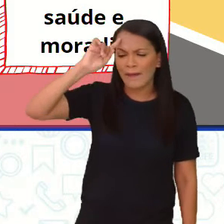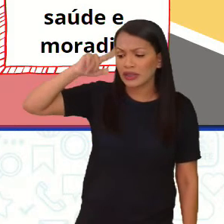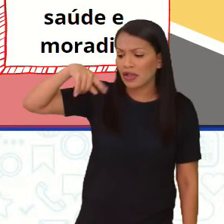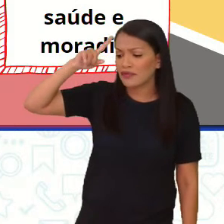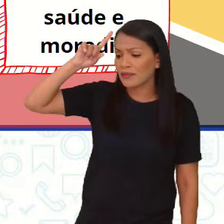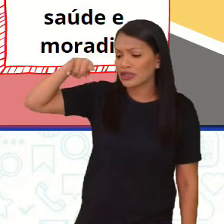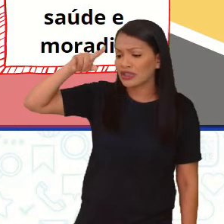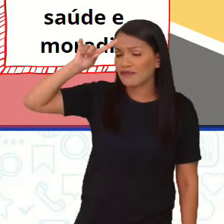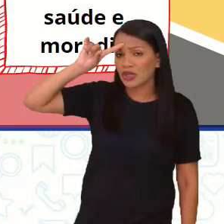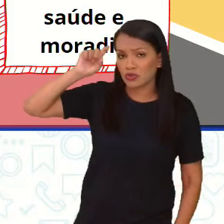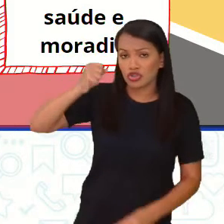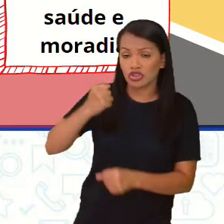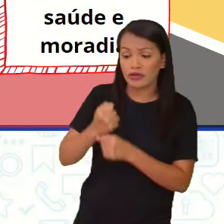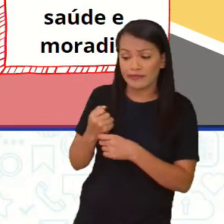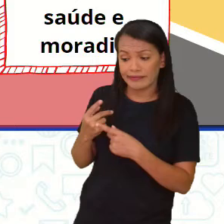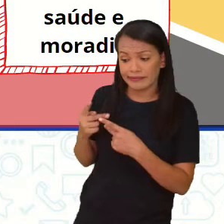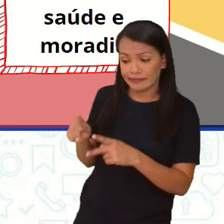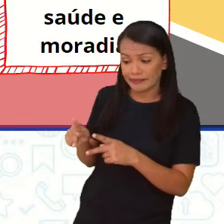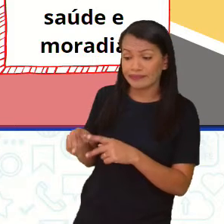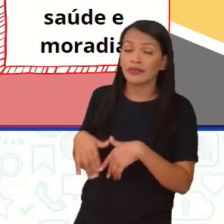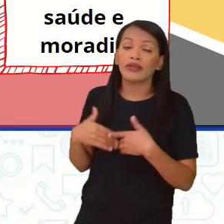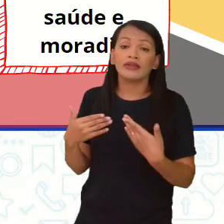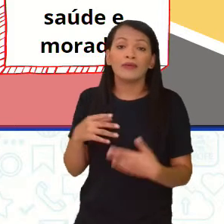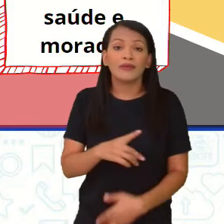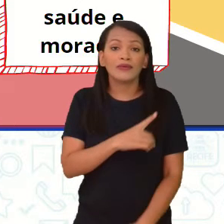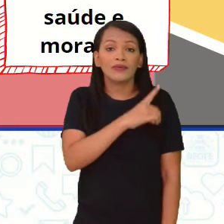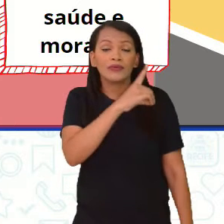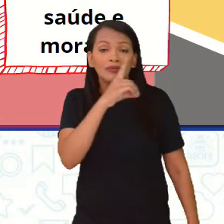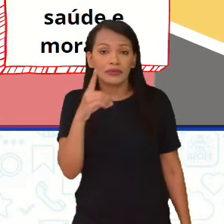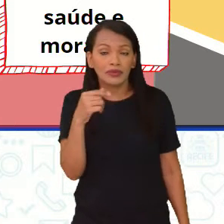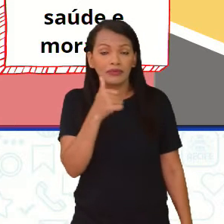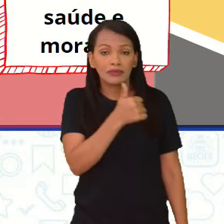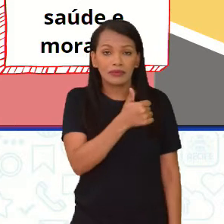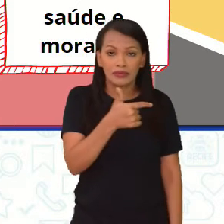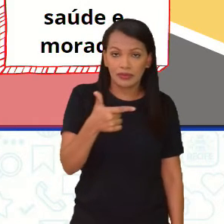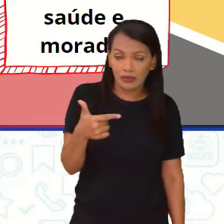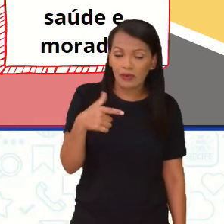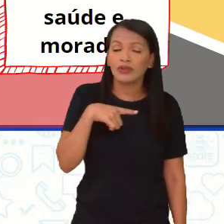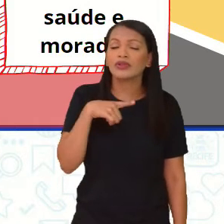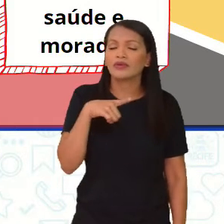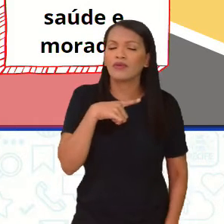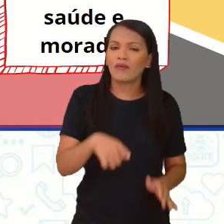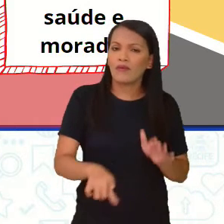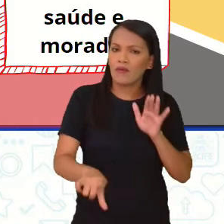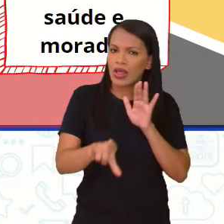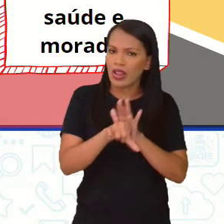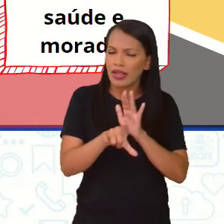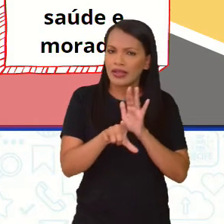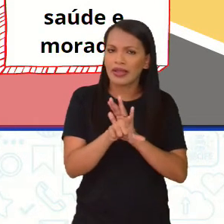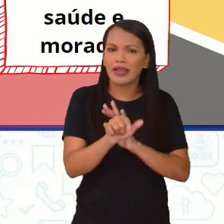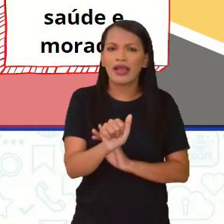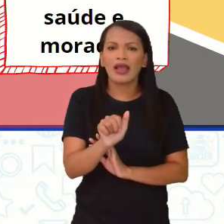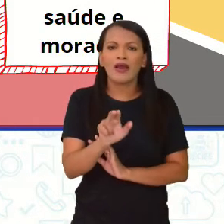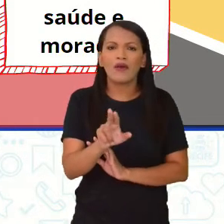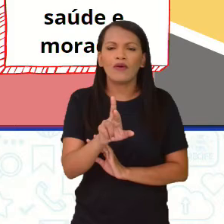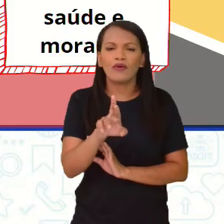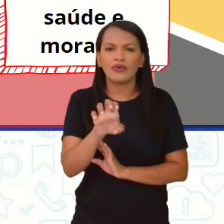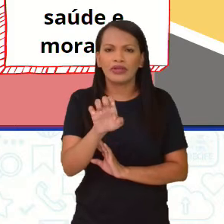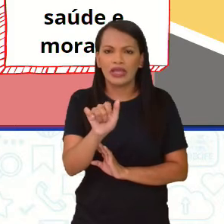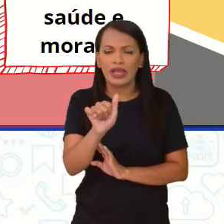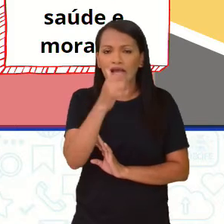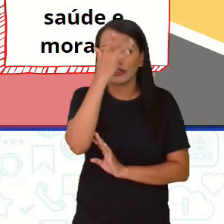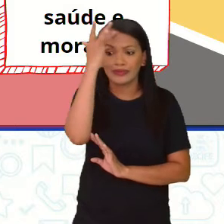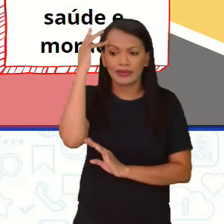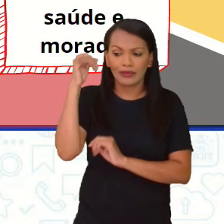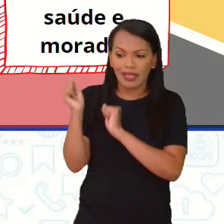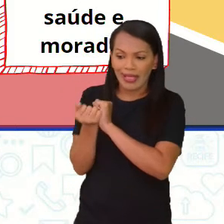foi promulgada a lei, assinada a lei áurea, né? E aquele pessoal ganhou a alforria,